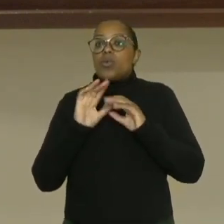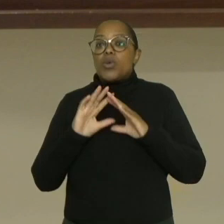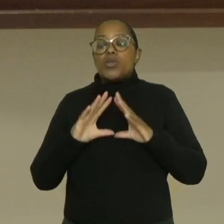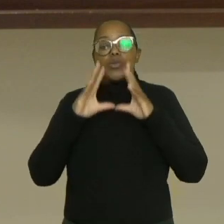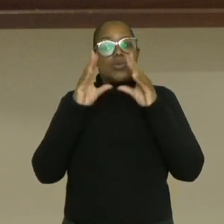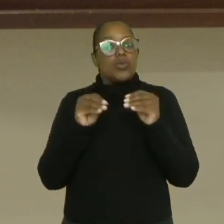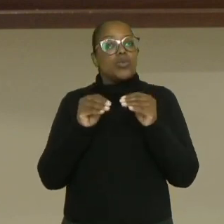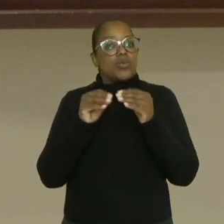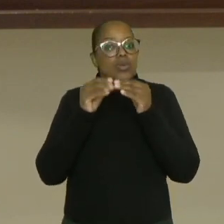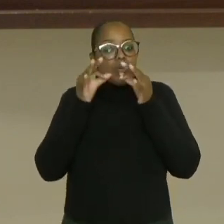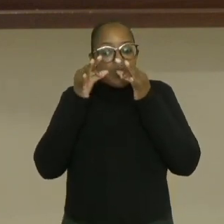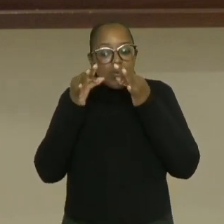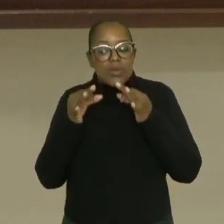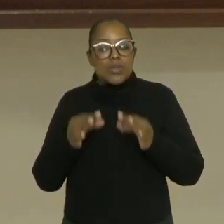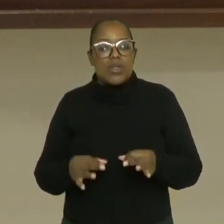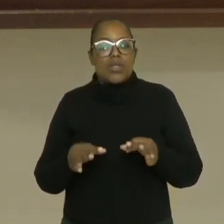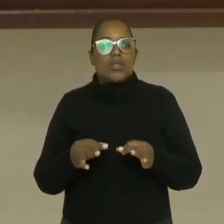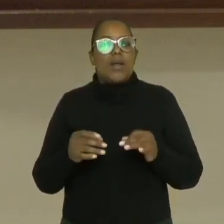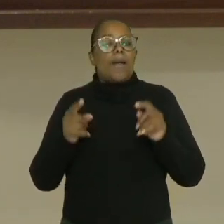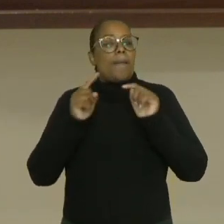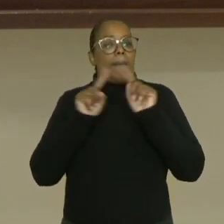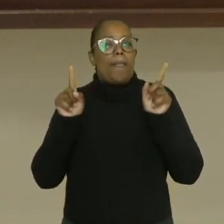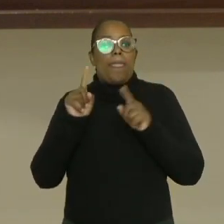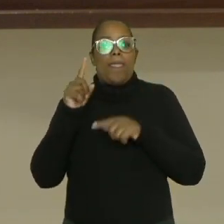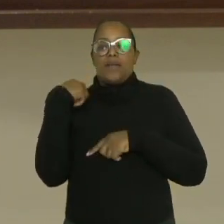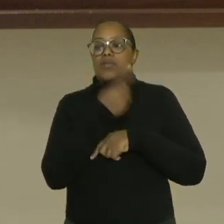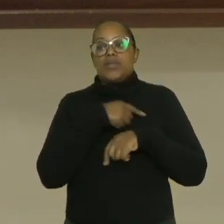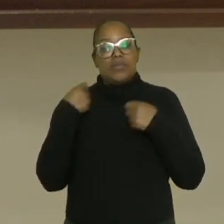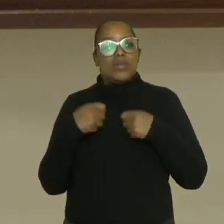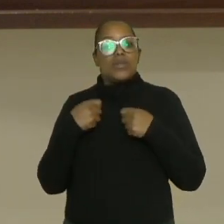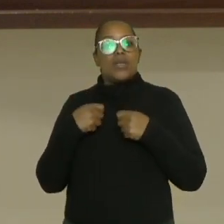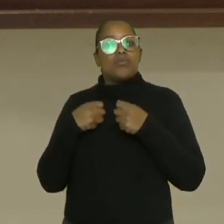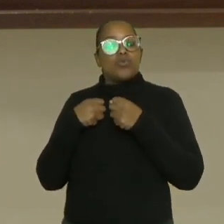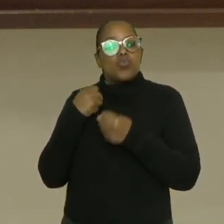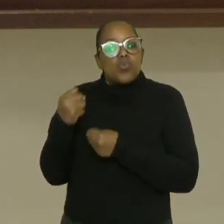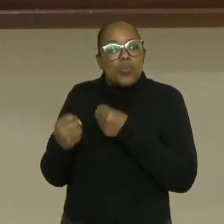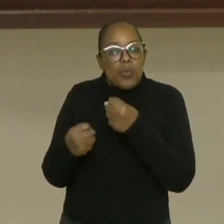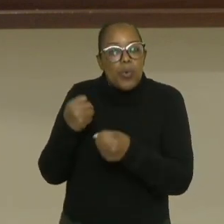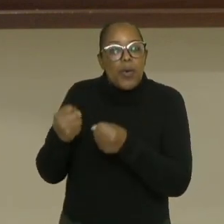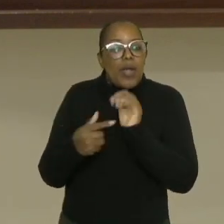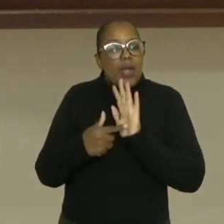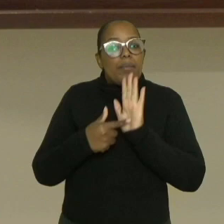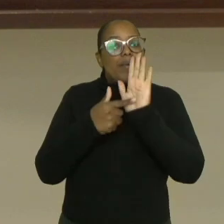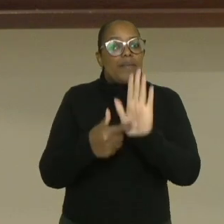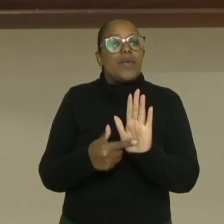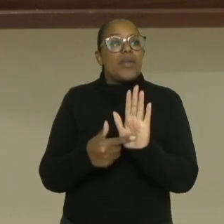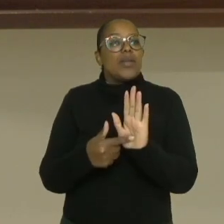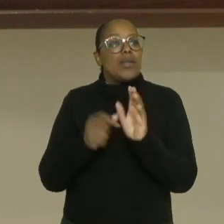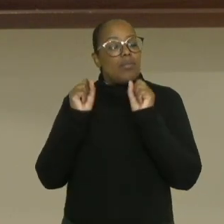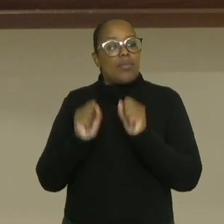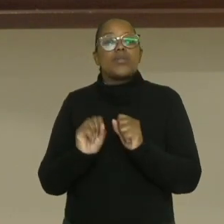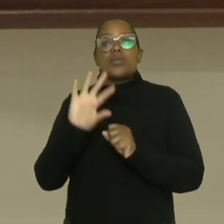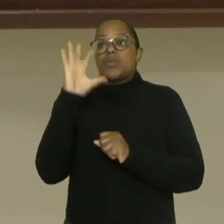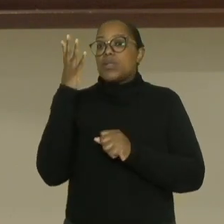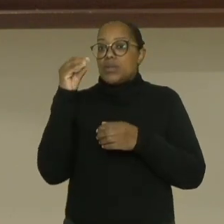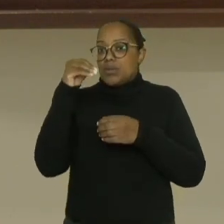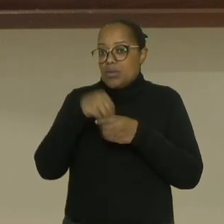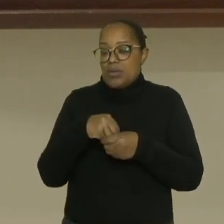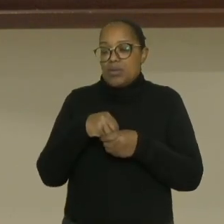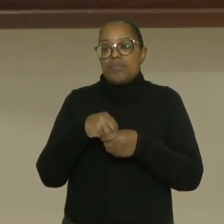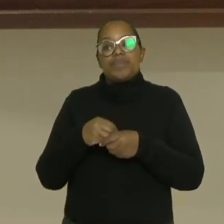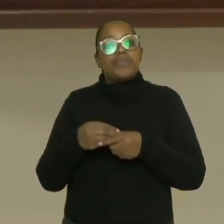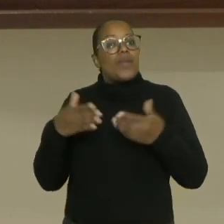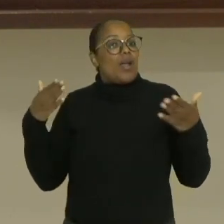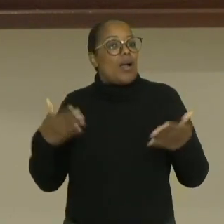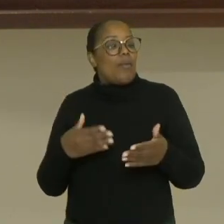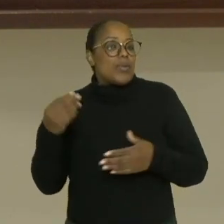ainda efetivos. E nós devemos correr atrás, né, para que eles funcionem mesmo. E vamos de uma